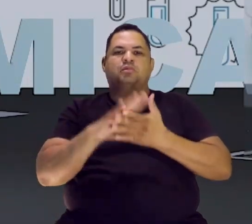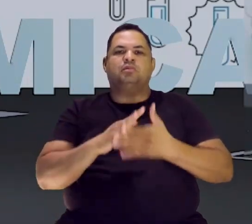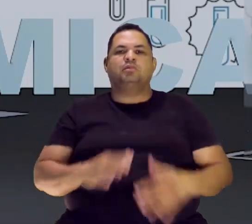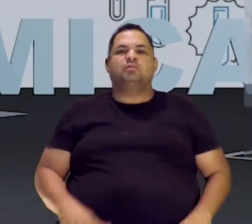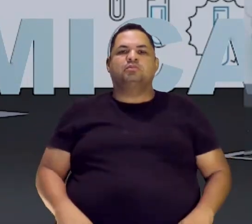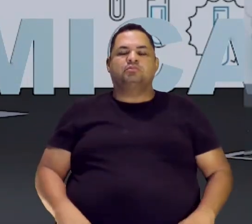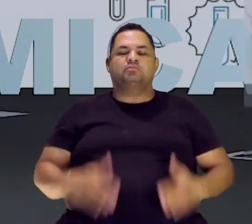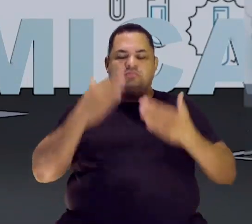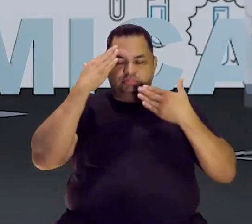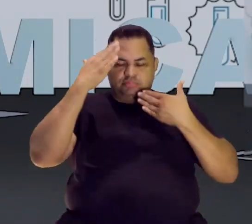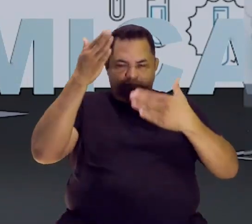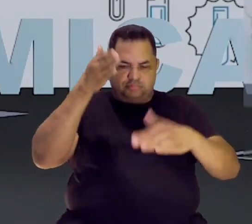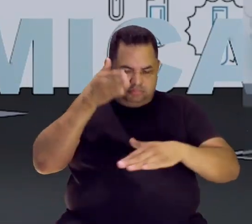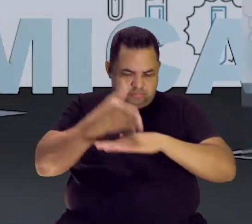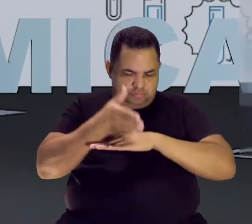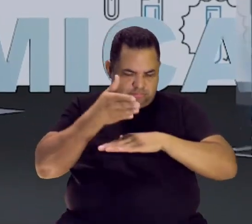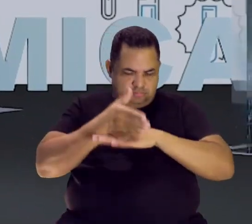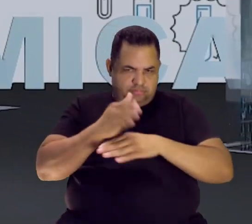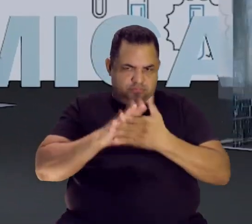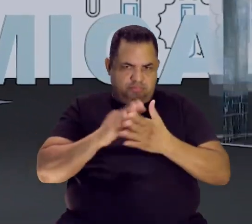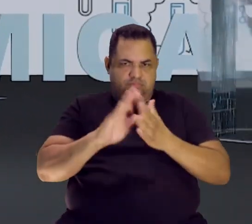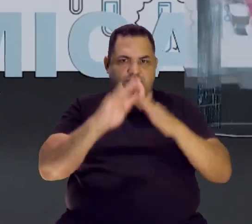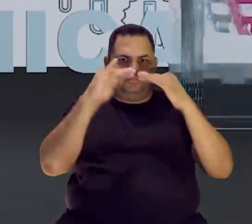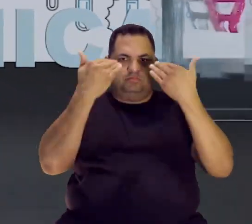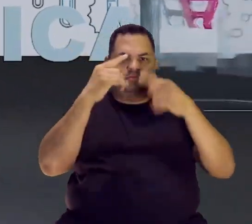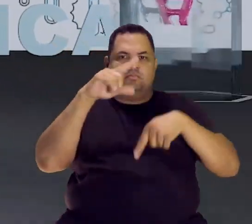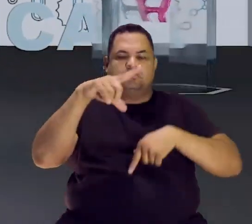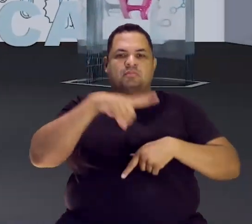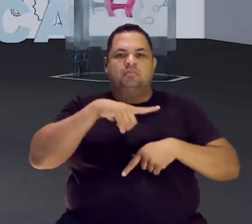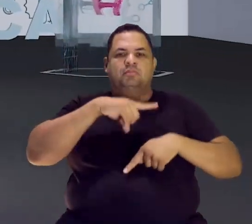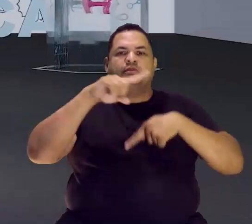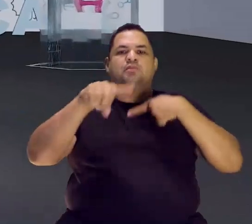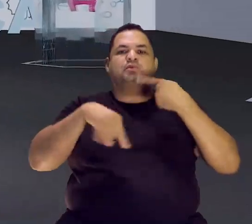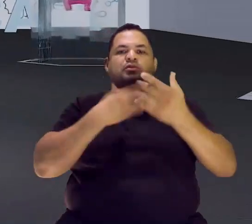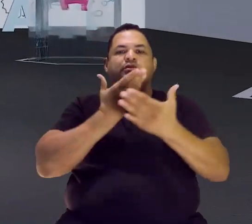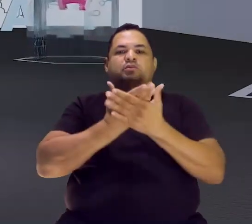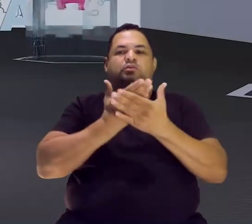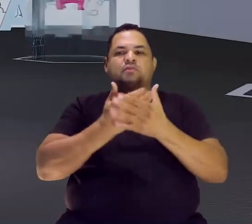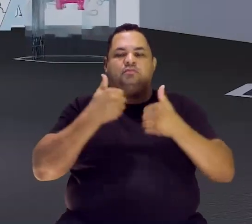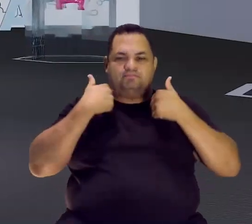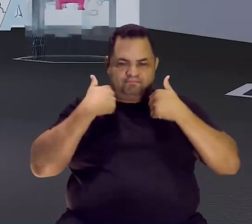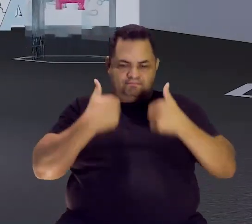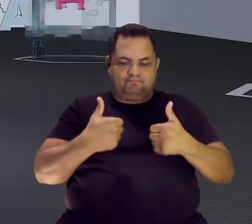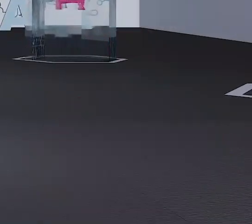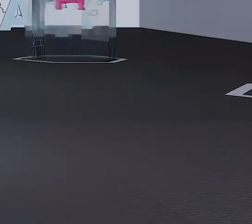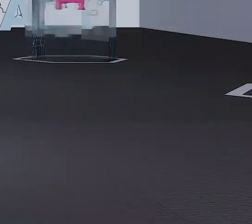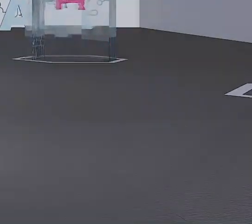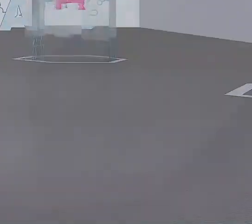participado desta aula e fique ligado porque teremos mais aula pela frente. Valeu?